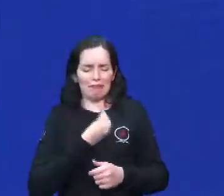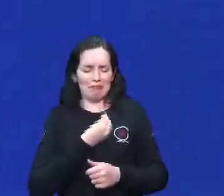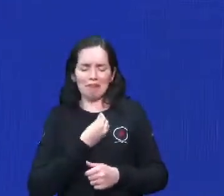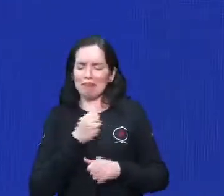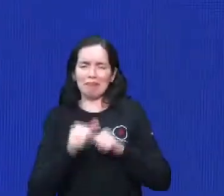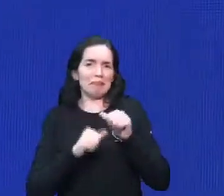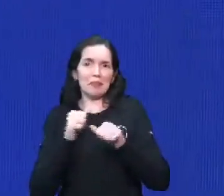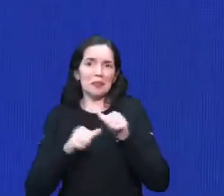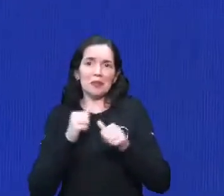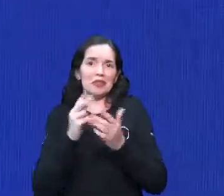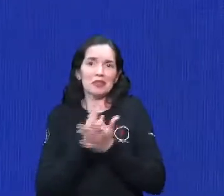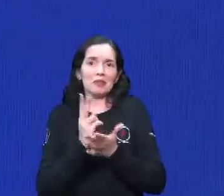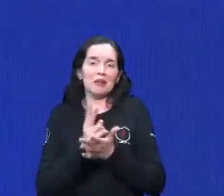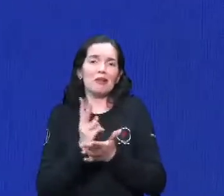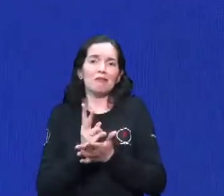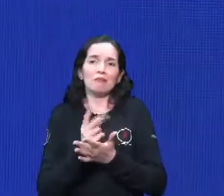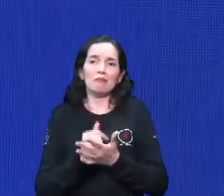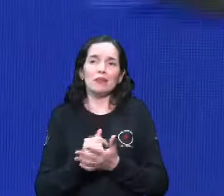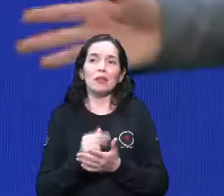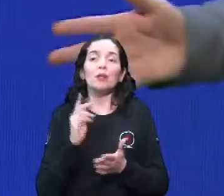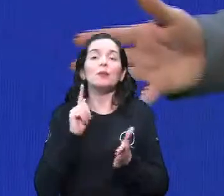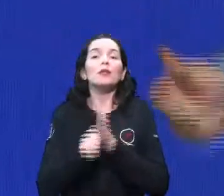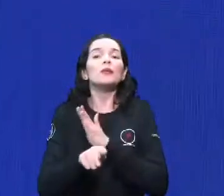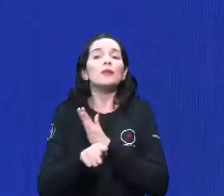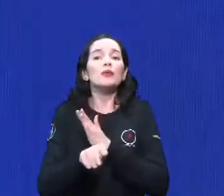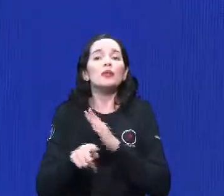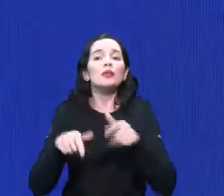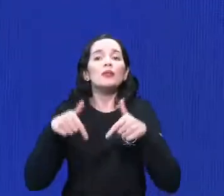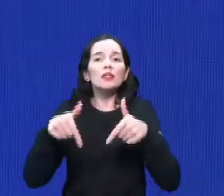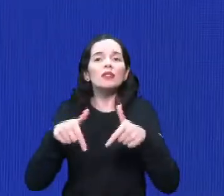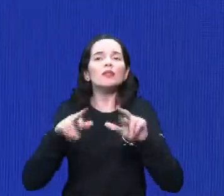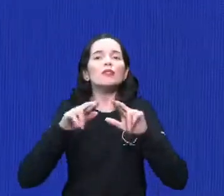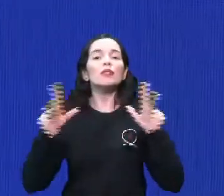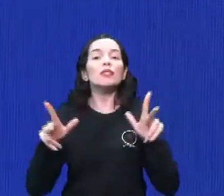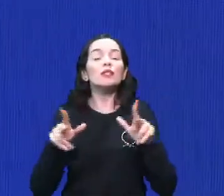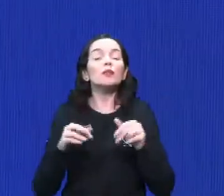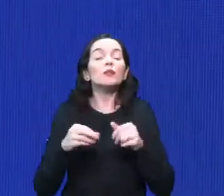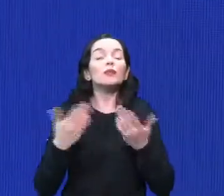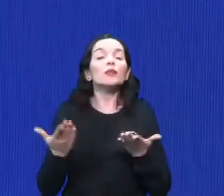Mas a pergunta é, o que você está fazendo de diferente para a sua vida se tornar diferente?